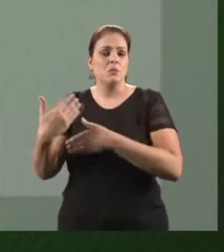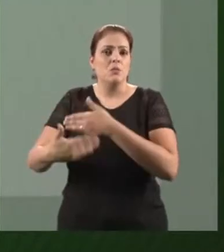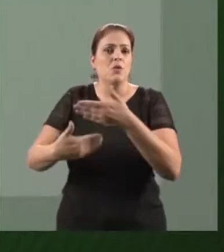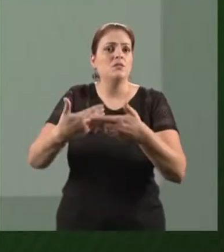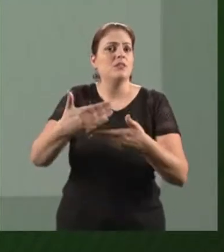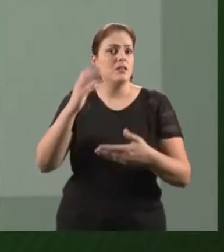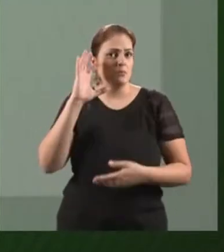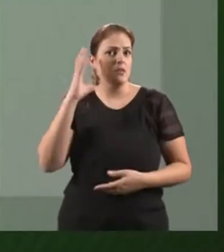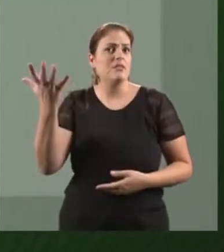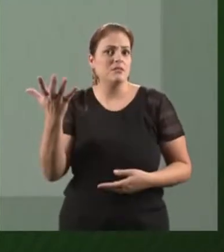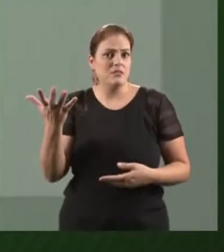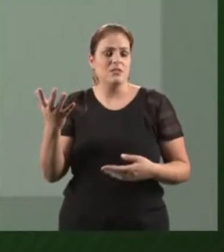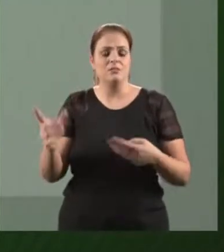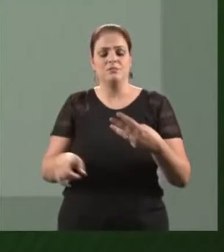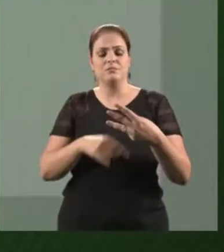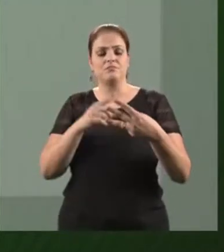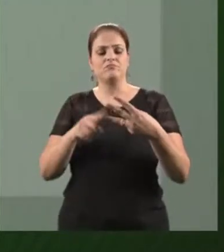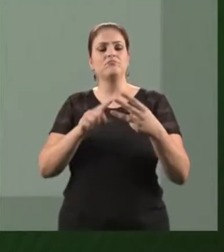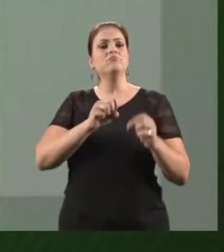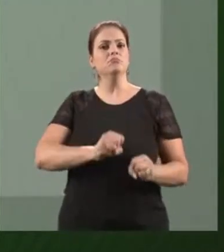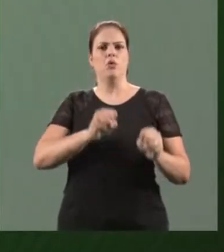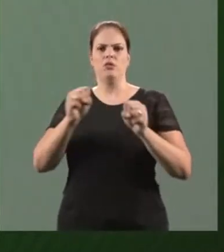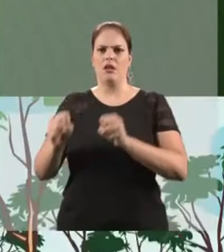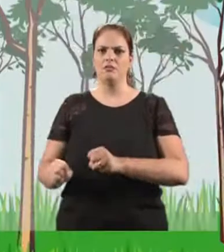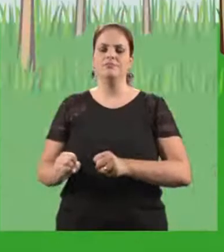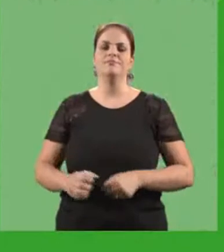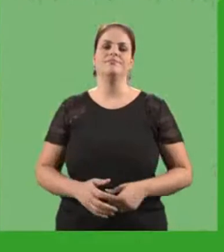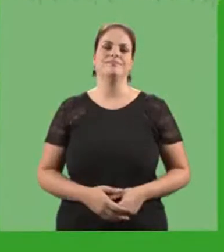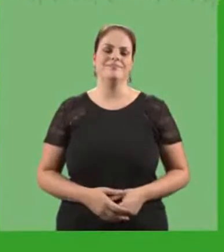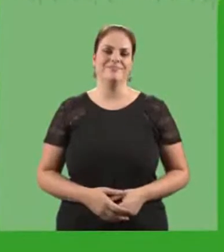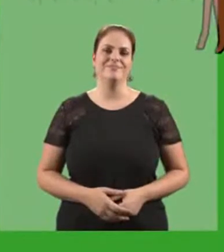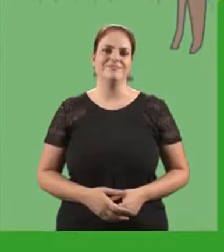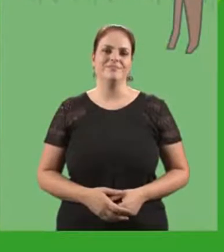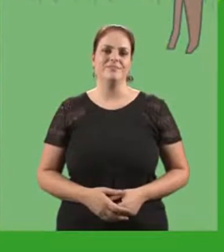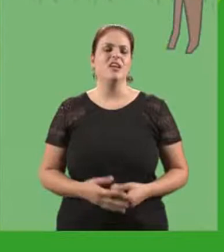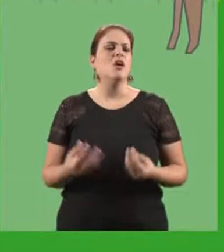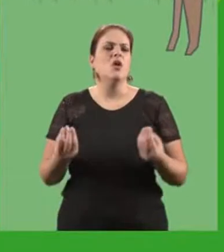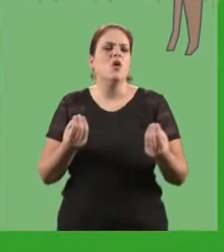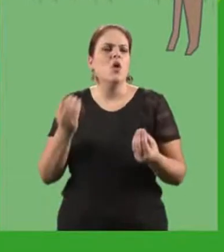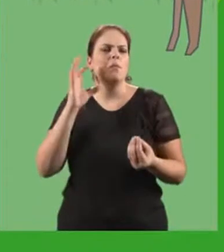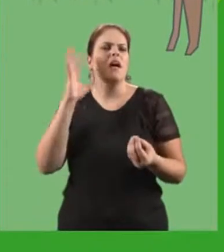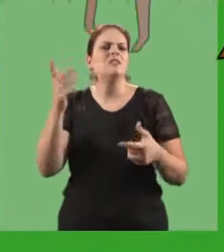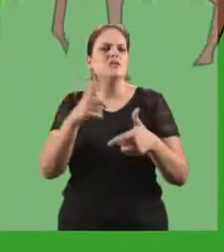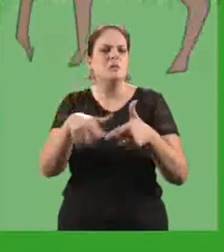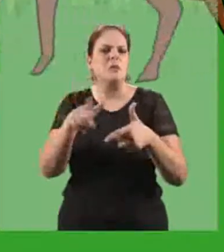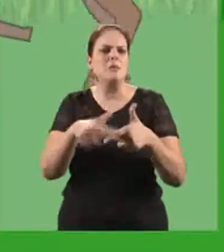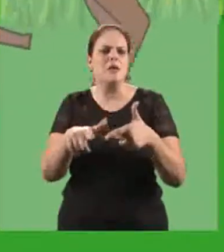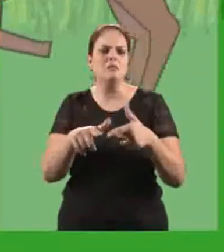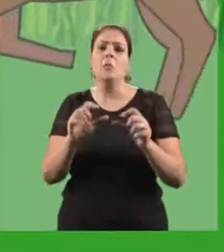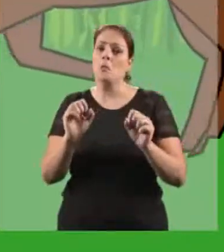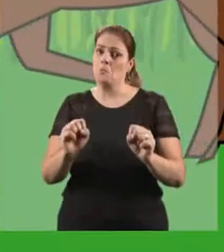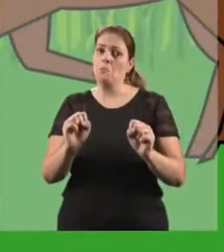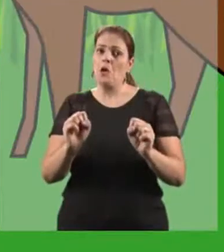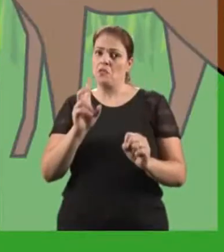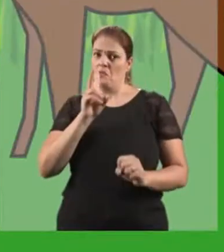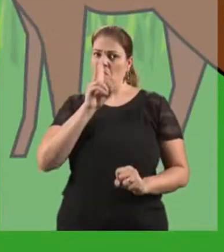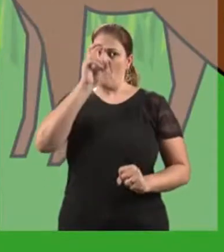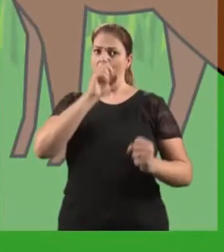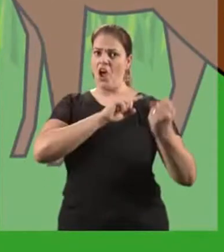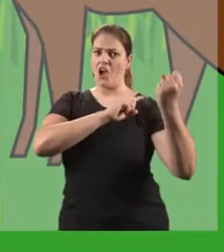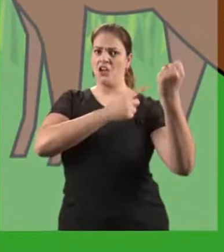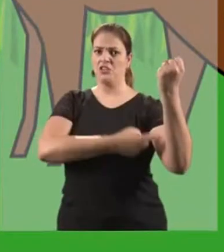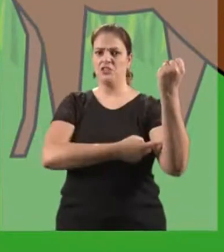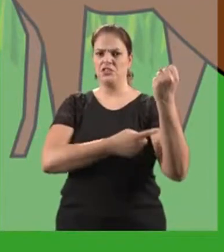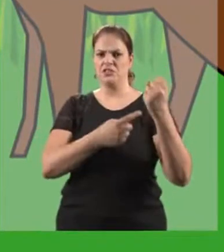decisões coletivas e o poder. Uma forma de resolver conflitos é o uso da força. Vence o